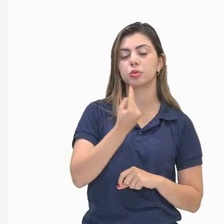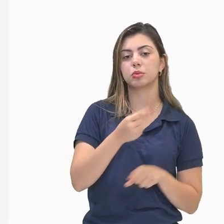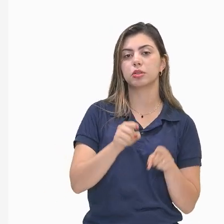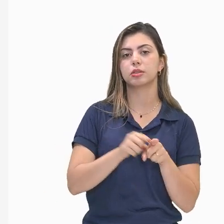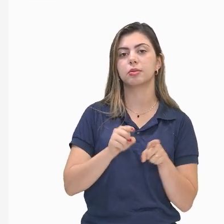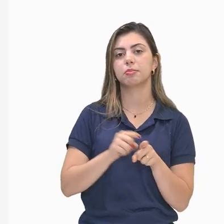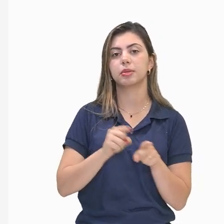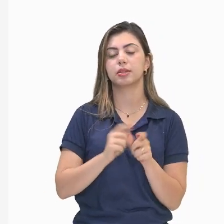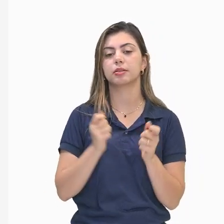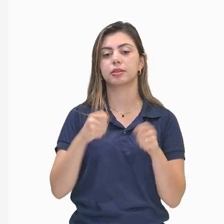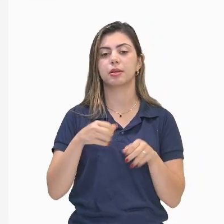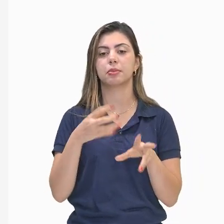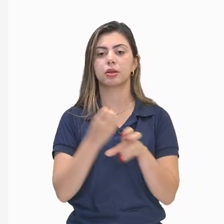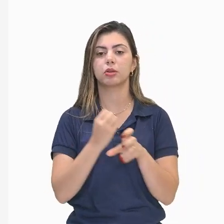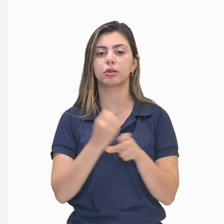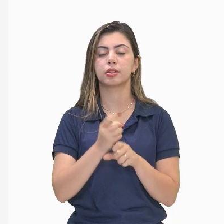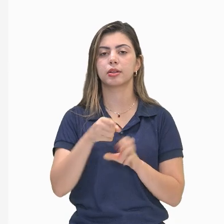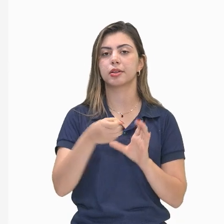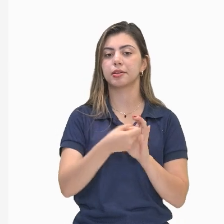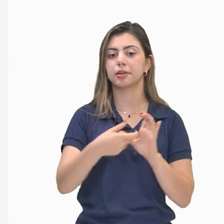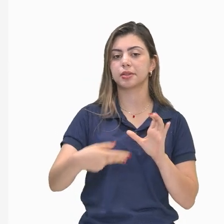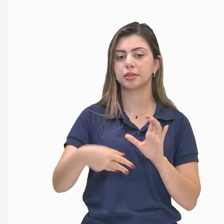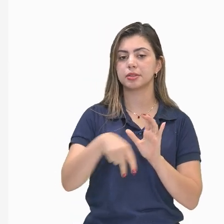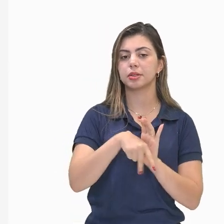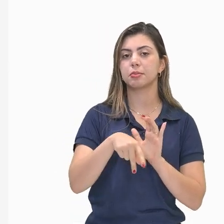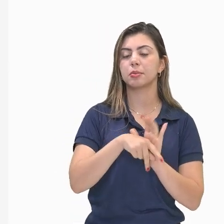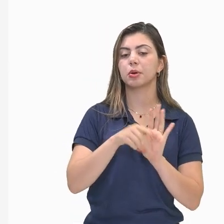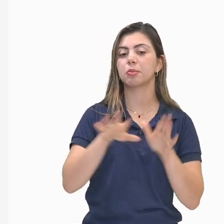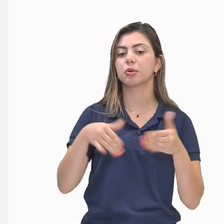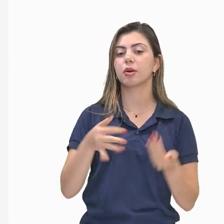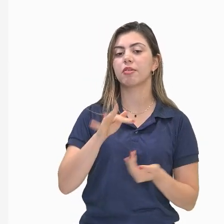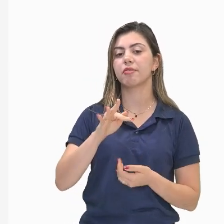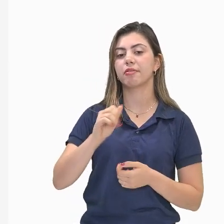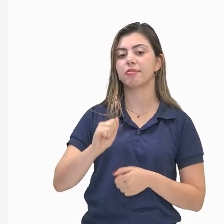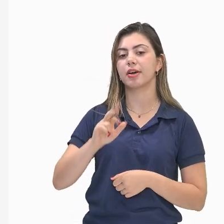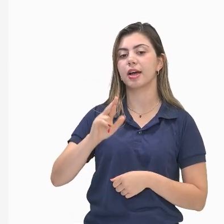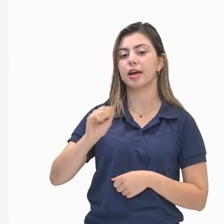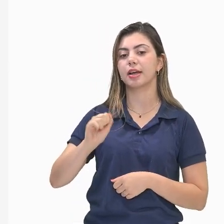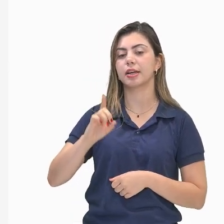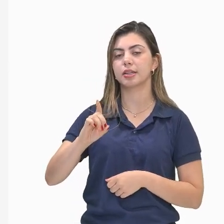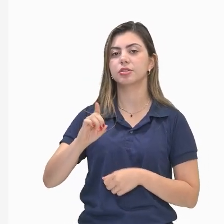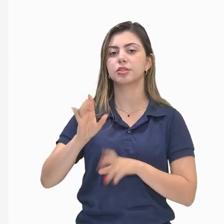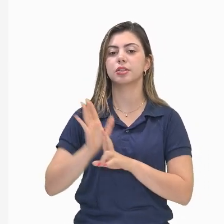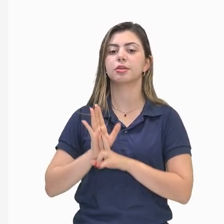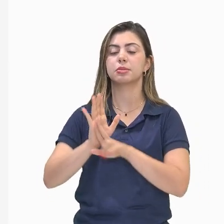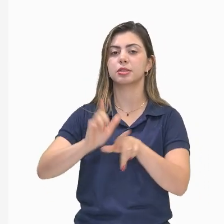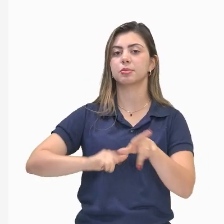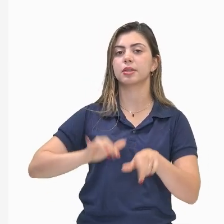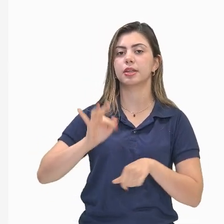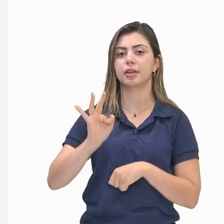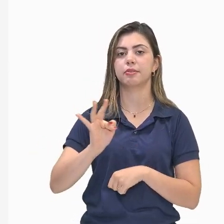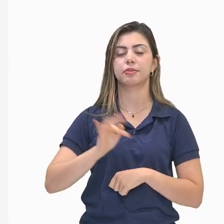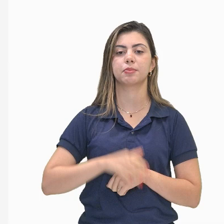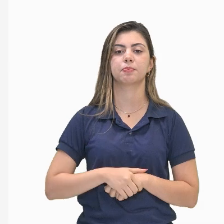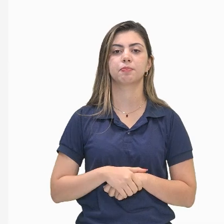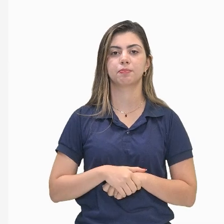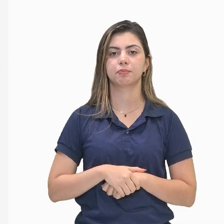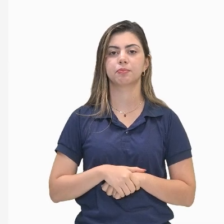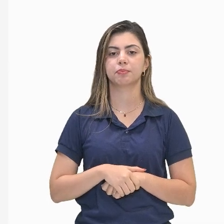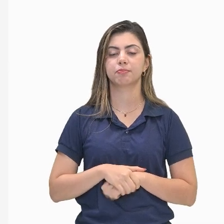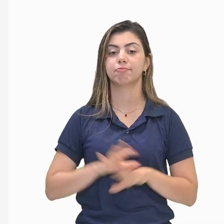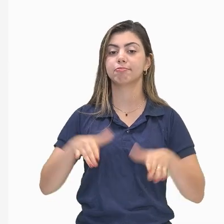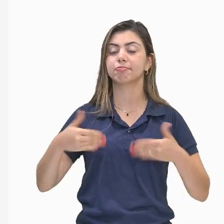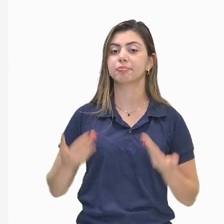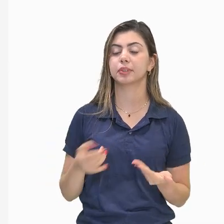medida para ser caracterizada. A unidade de medida é o farad, o símbolo é o F.